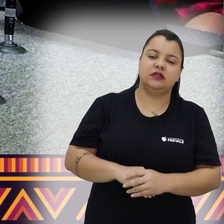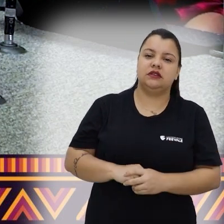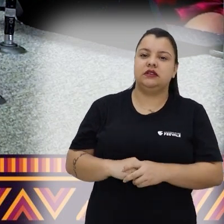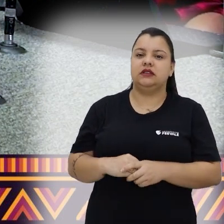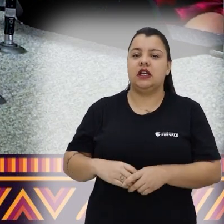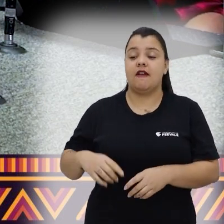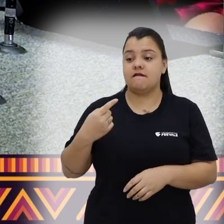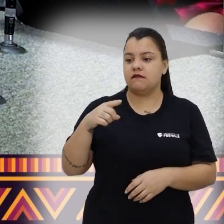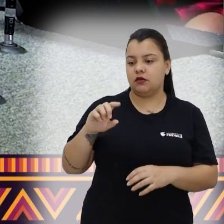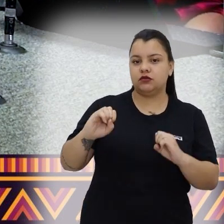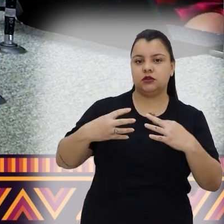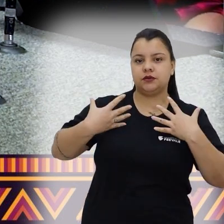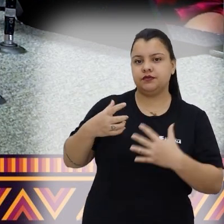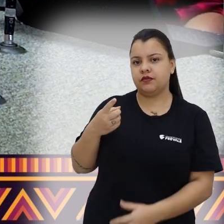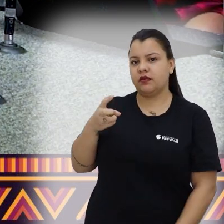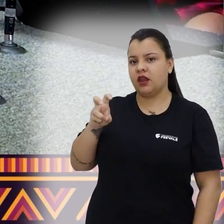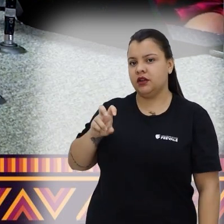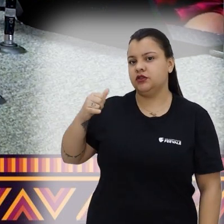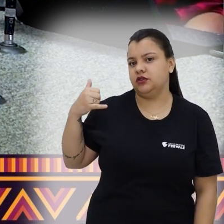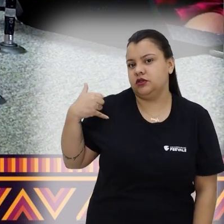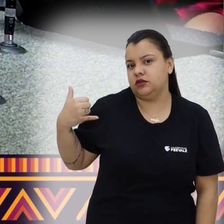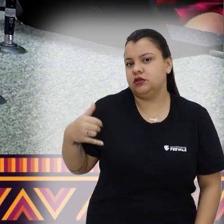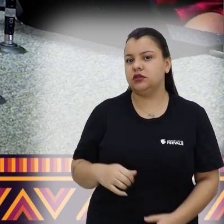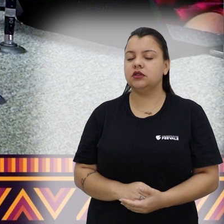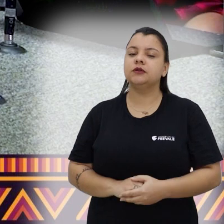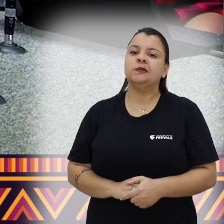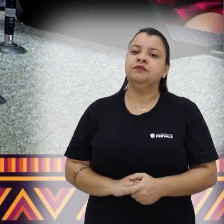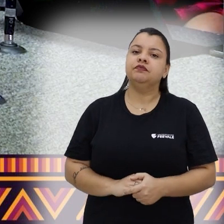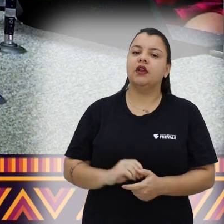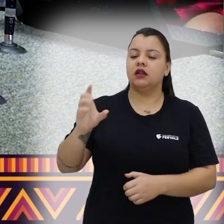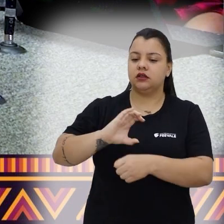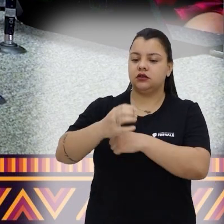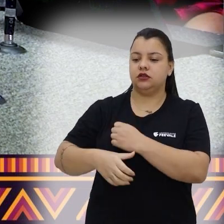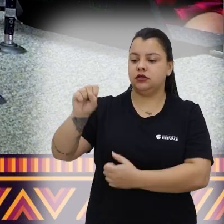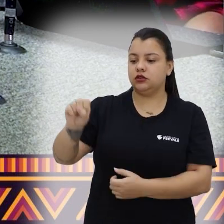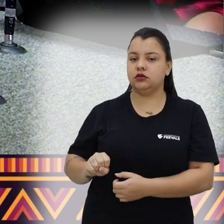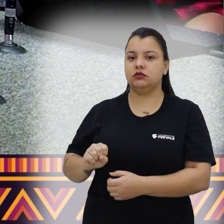uma festa de 15 anos na cidade de Cachoeira do Sul e fui barrado.